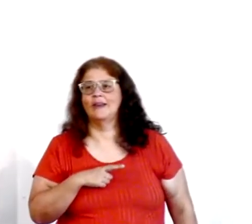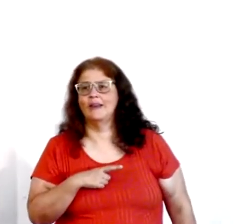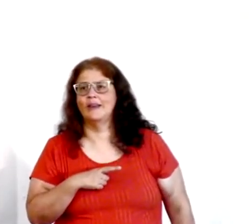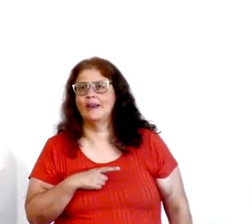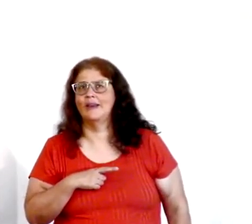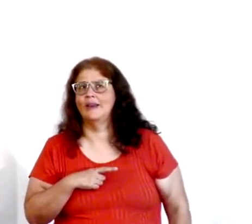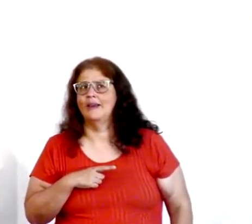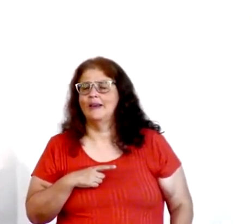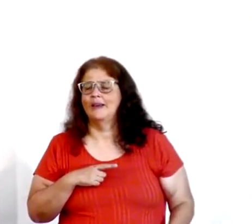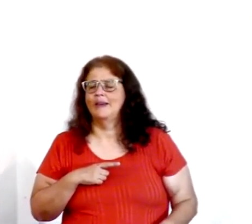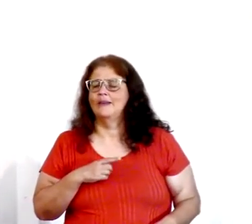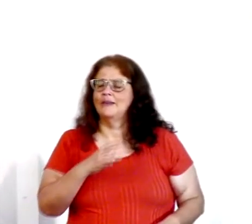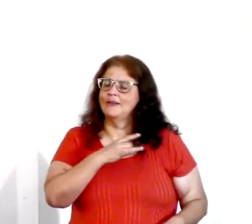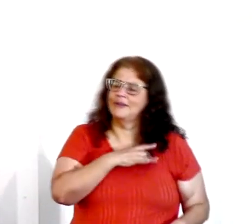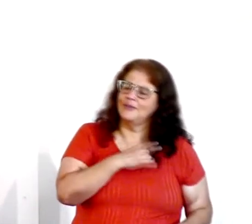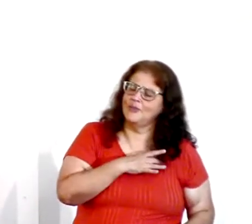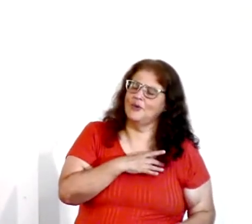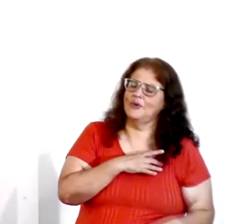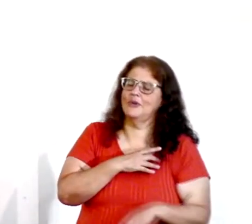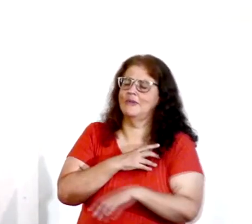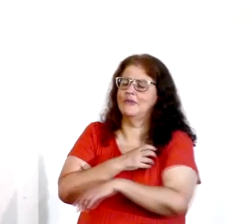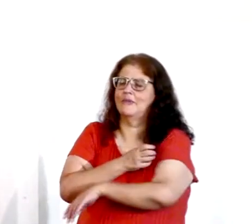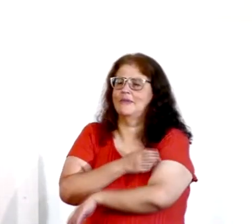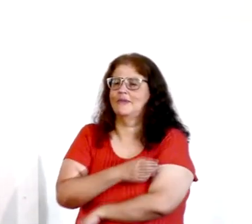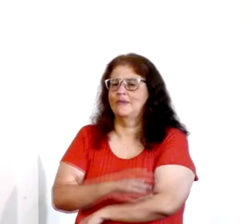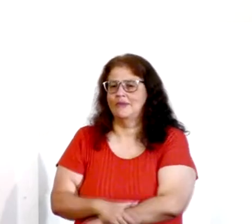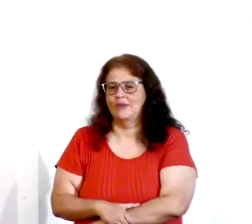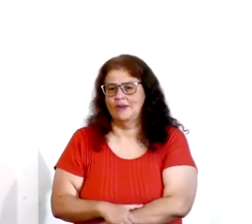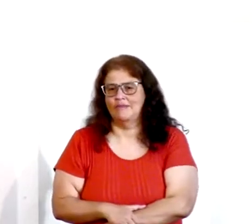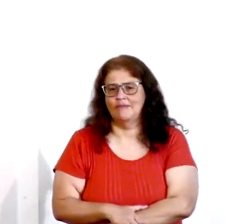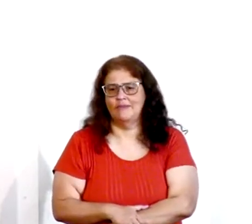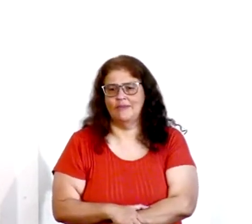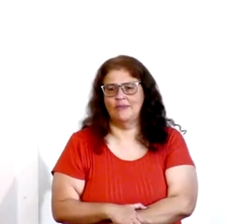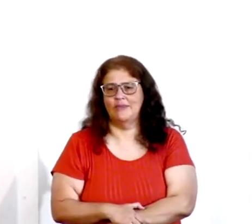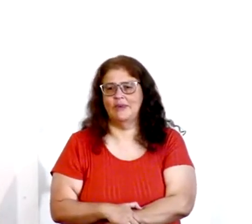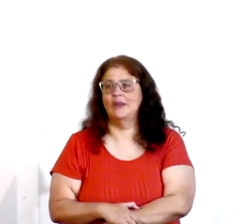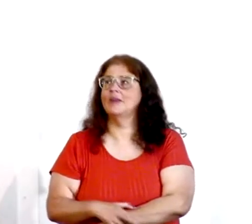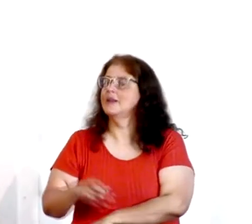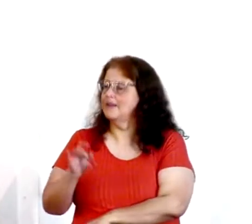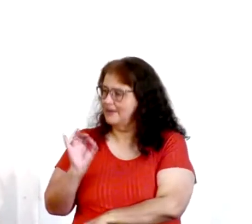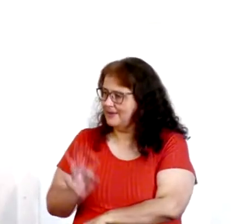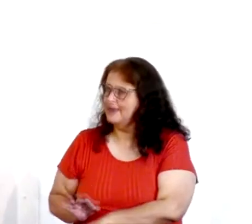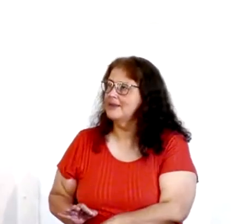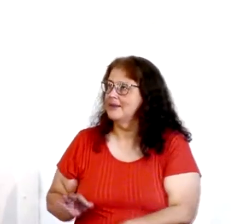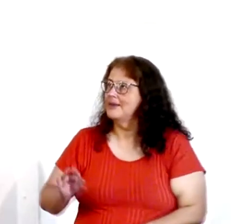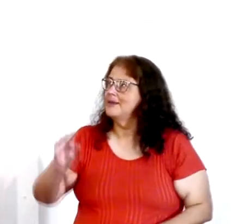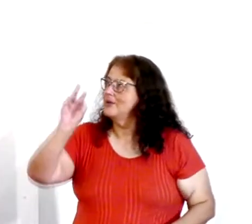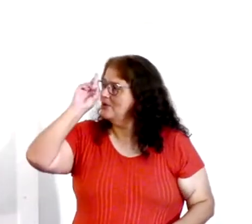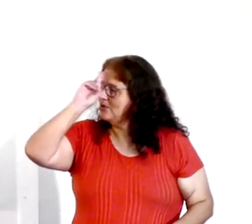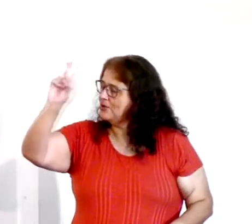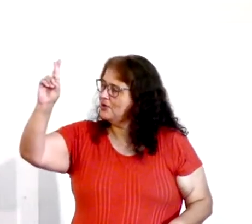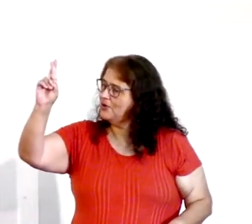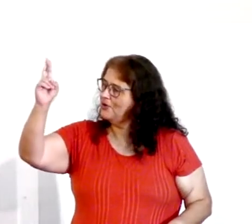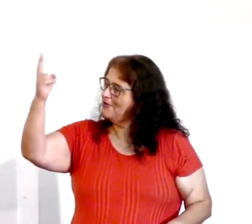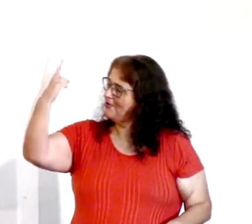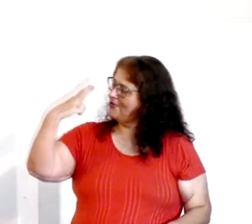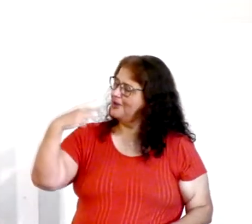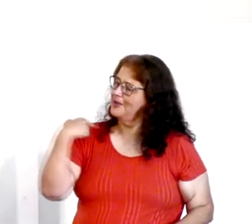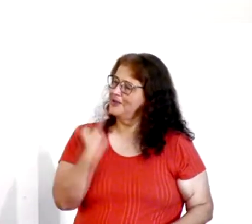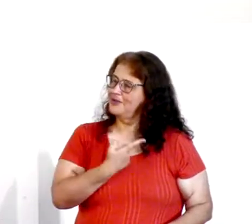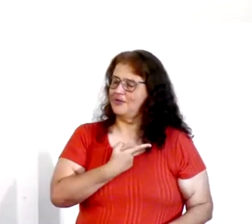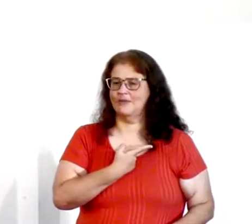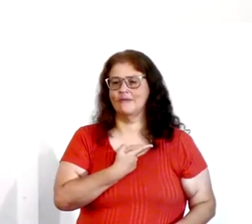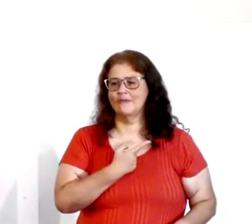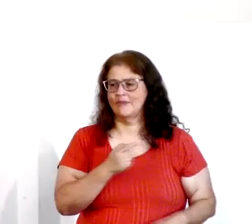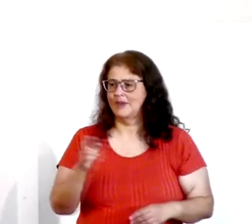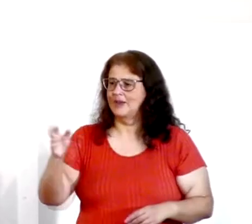com a certeza de que o Senhor ouve a nossa oração.